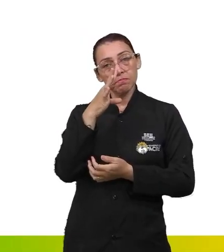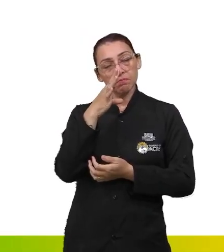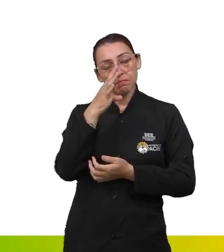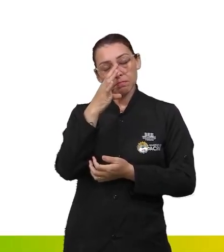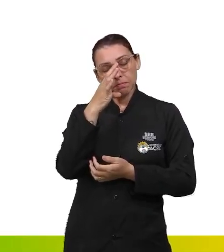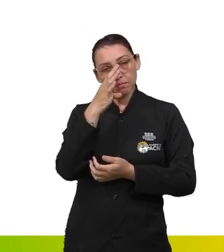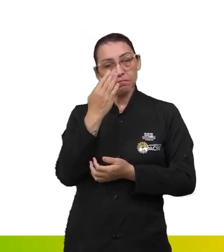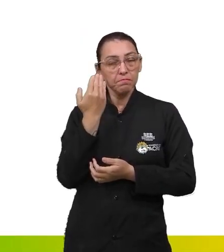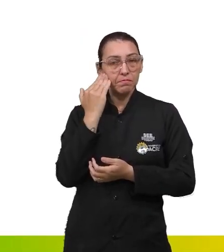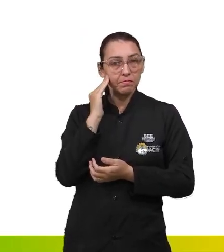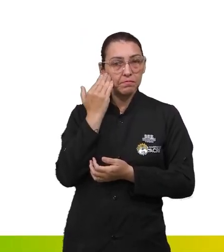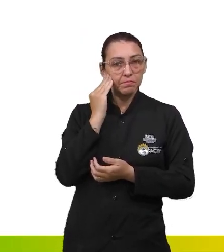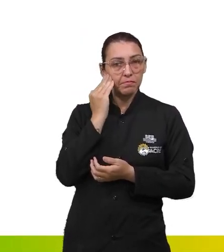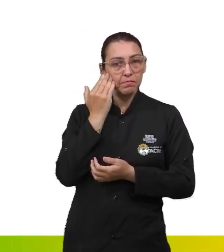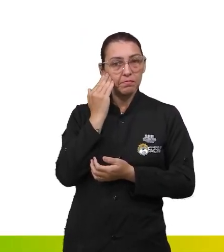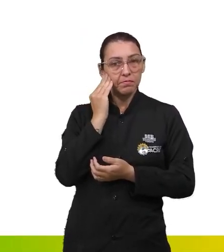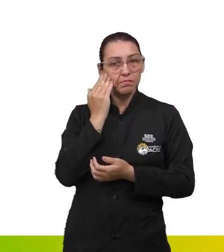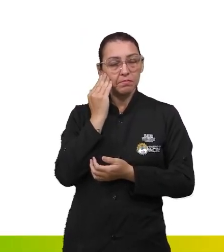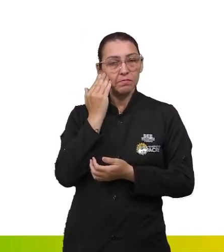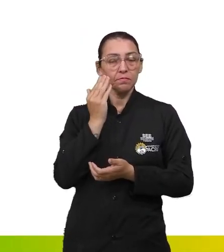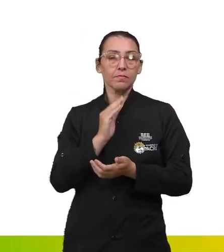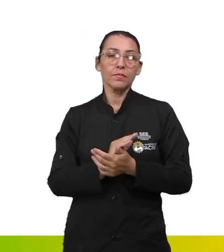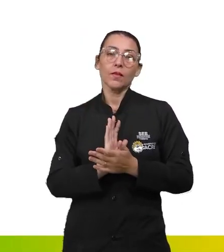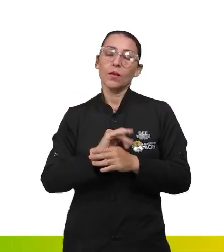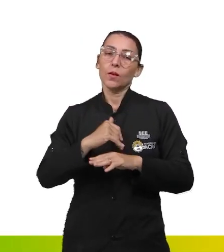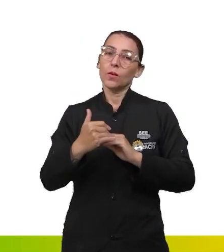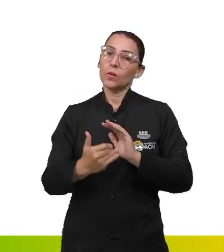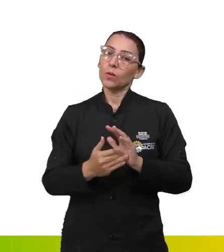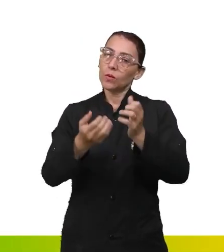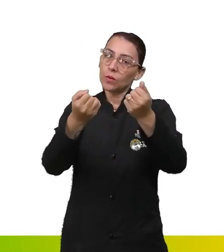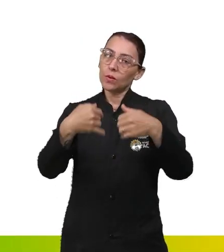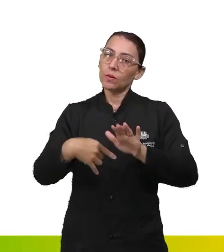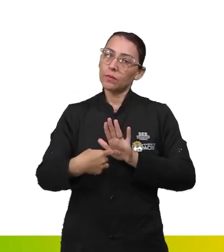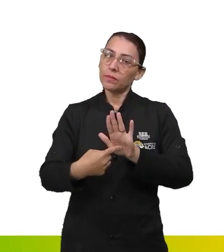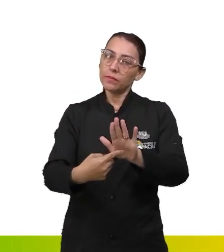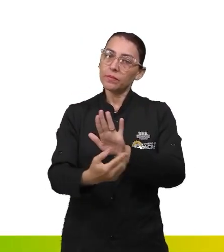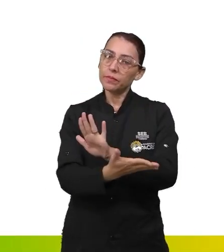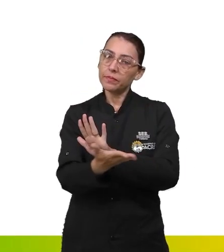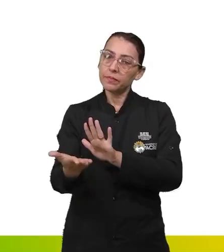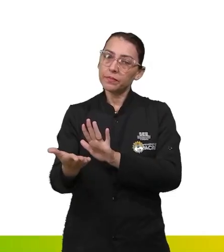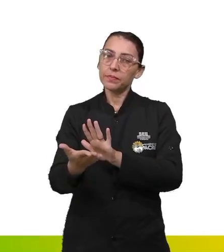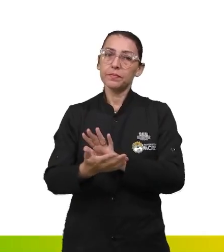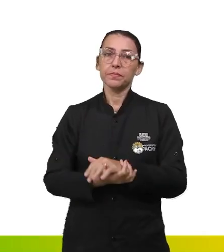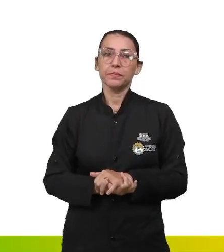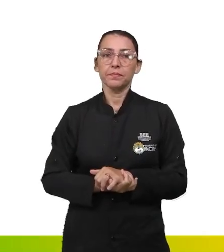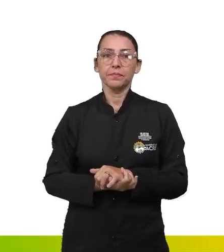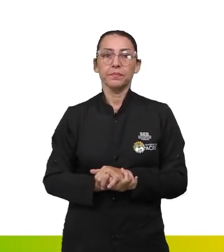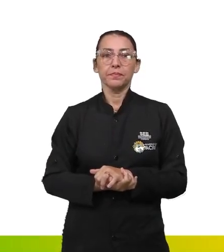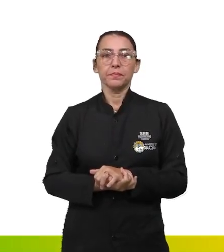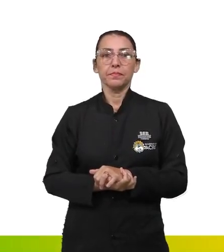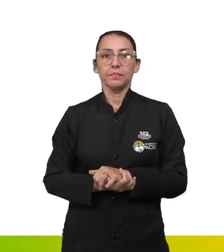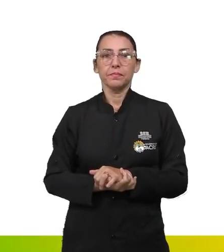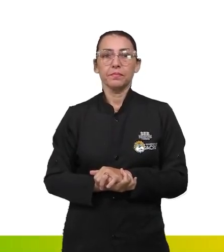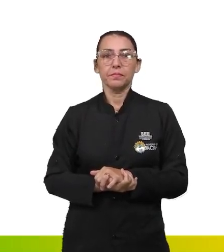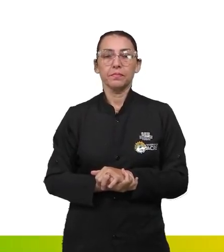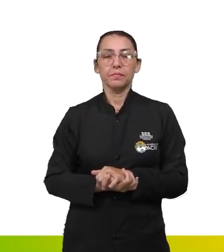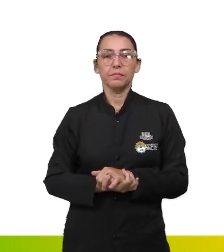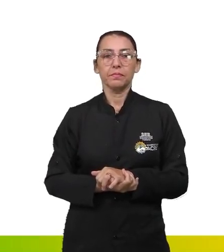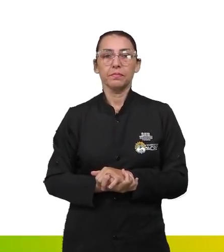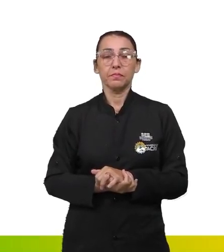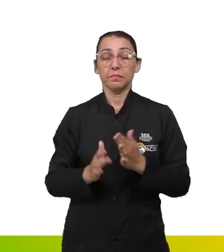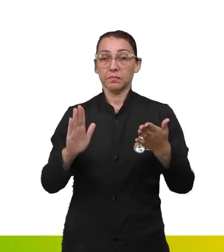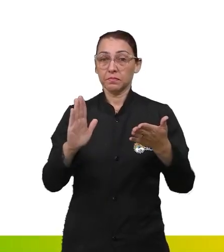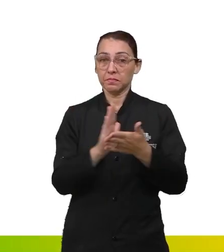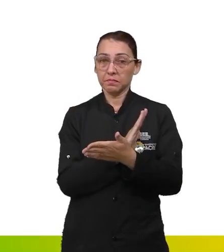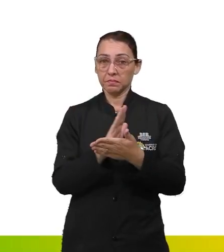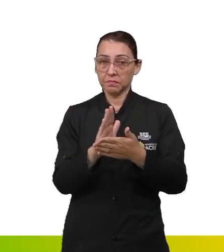e compreendendo, digamos assim, tudo isso que eu estou apresentando a vocês. Então, avançando, eu tenho aqui